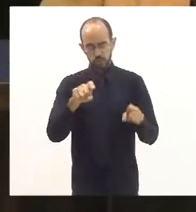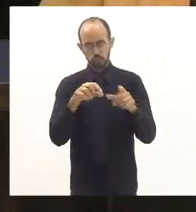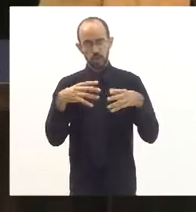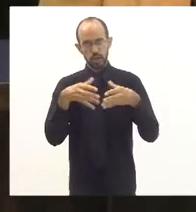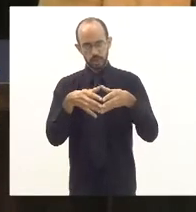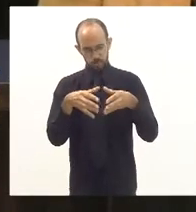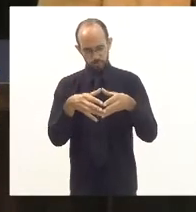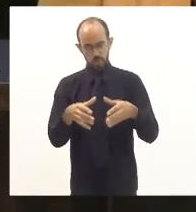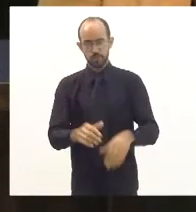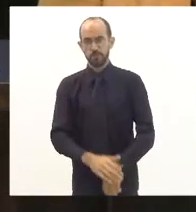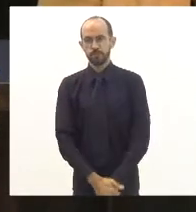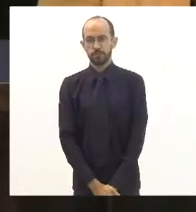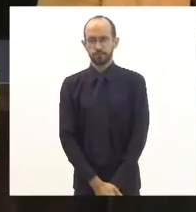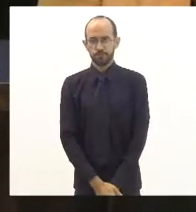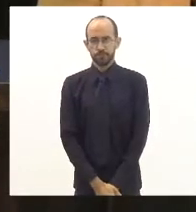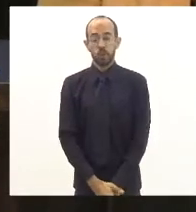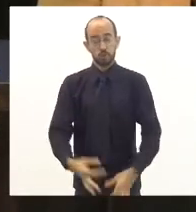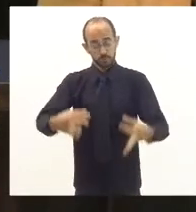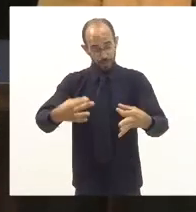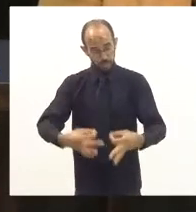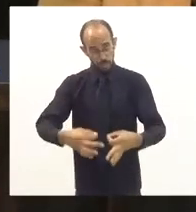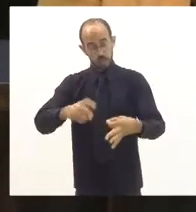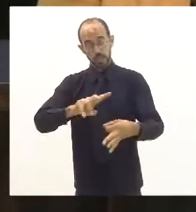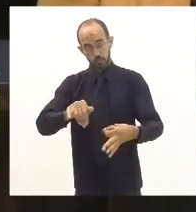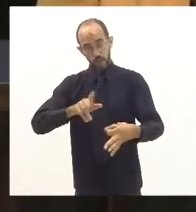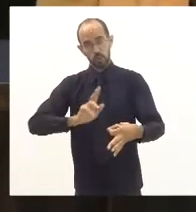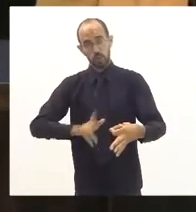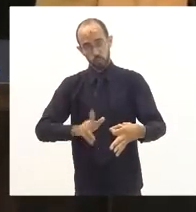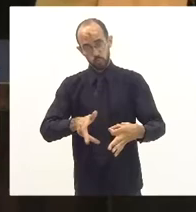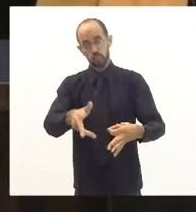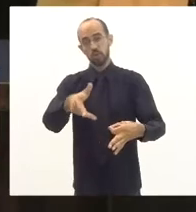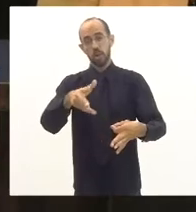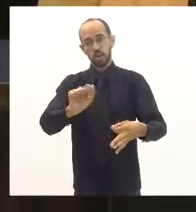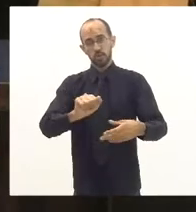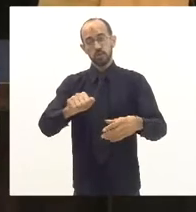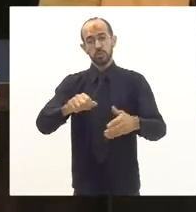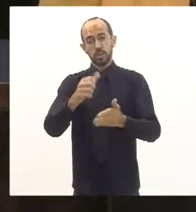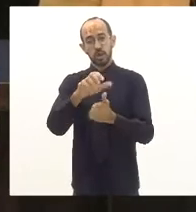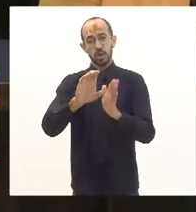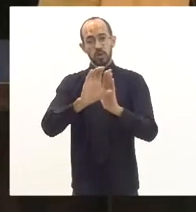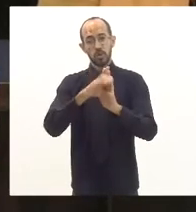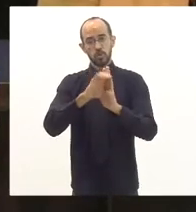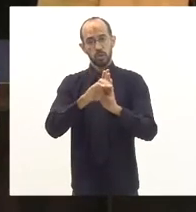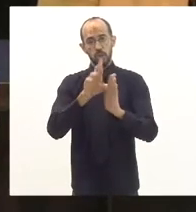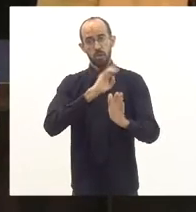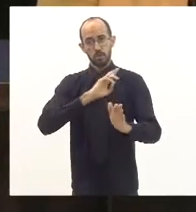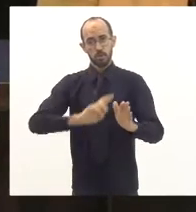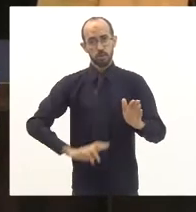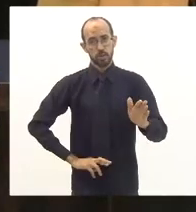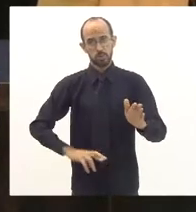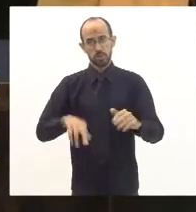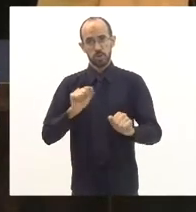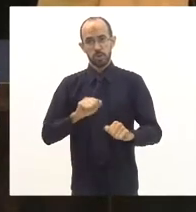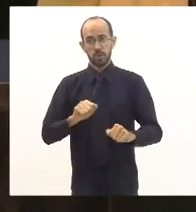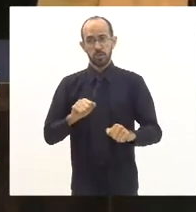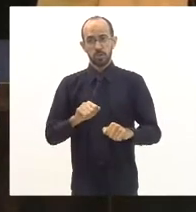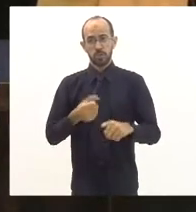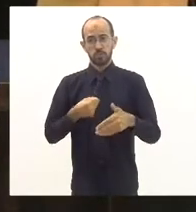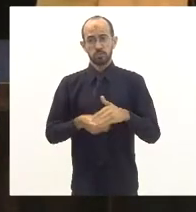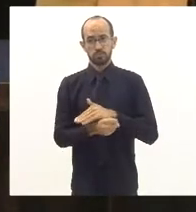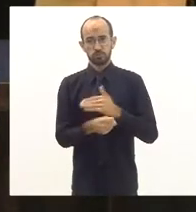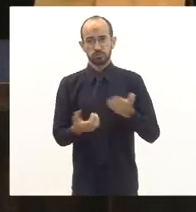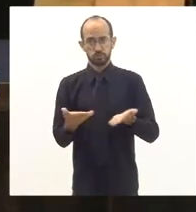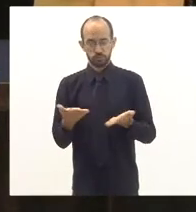equipe. Seguramente vamos ter continuidade desse princípio republicano na atual gestão. Brevemente ouviremos